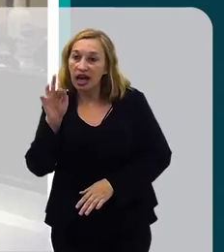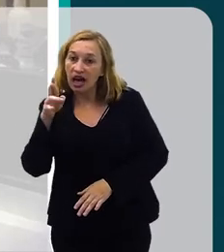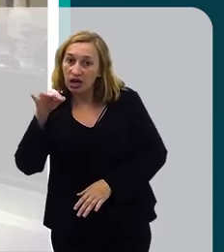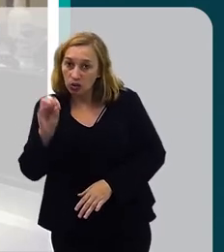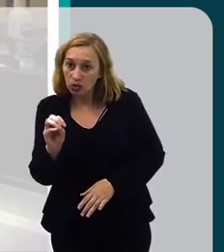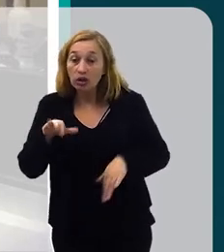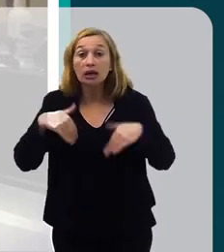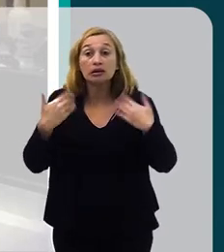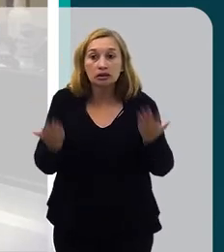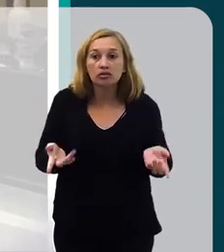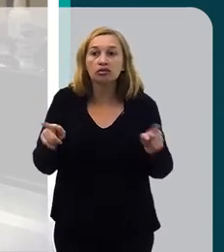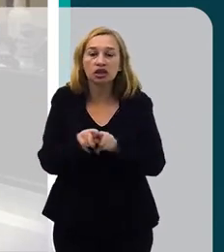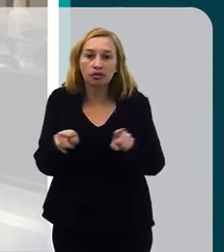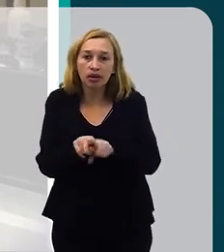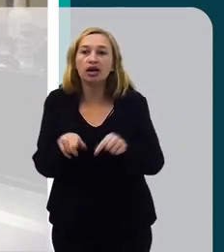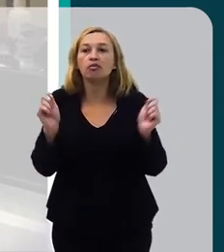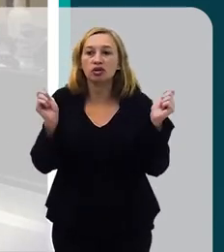binário.